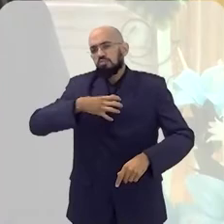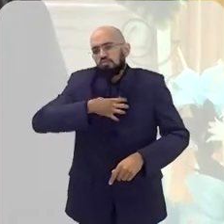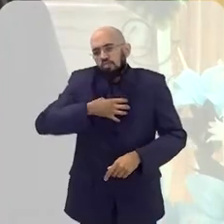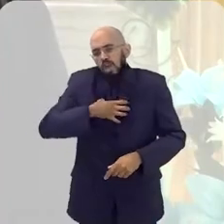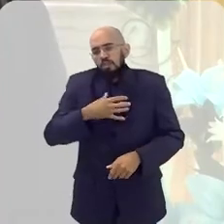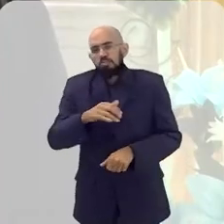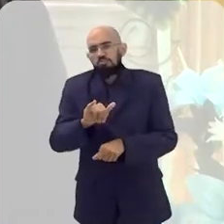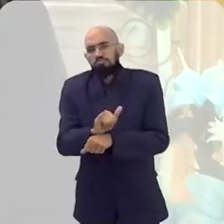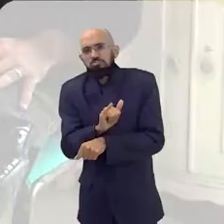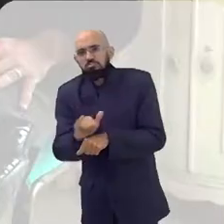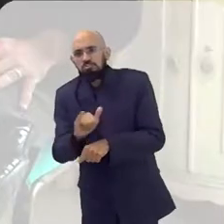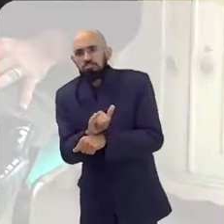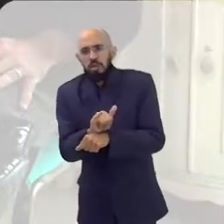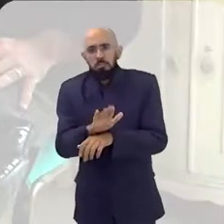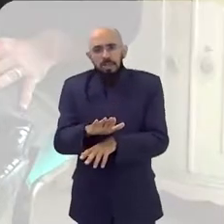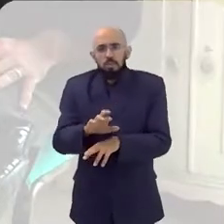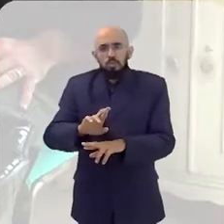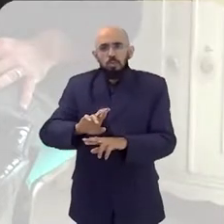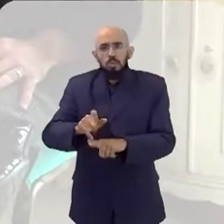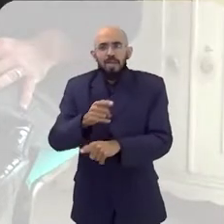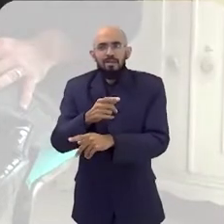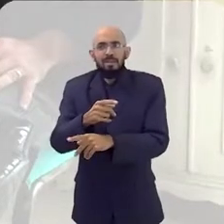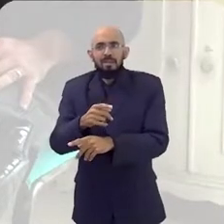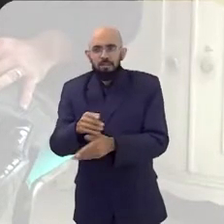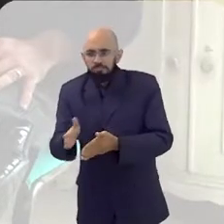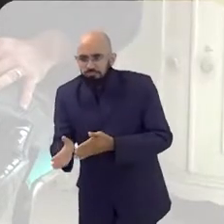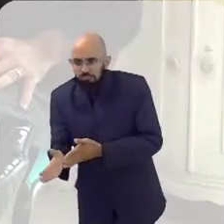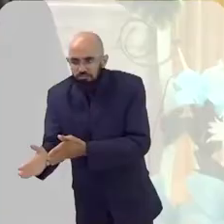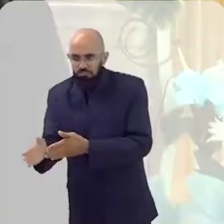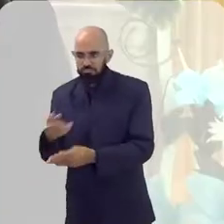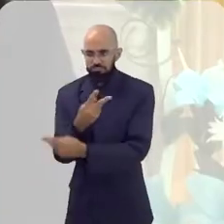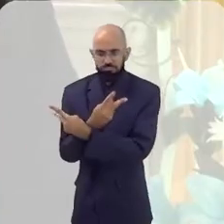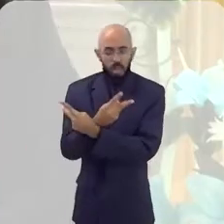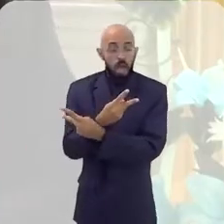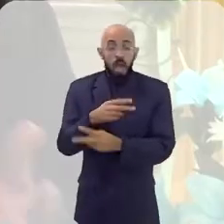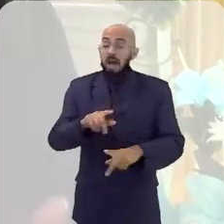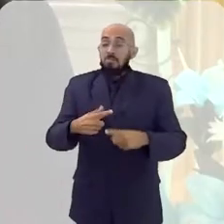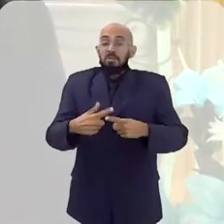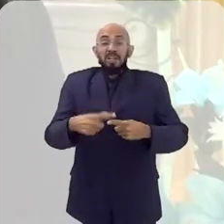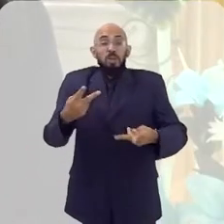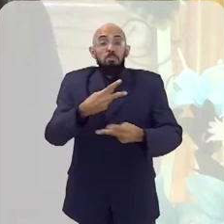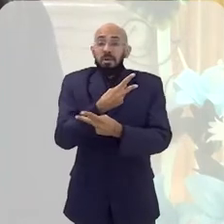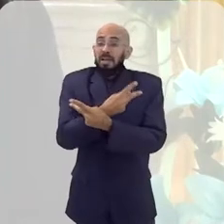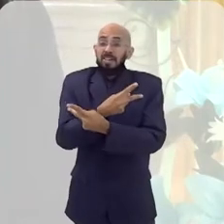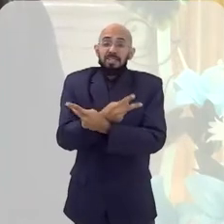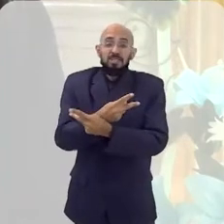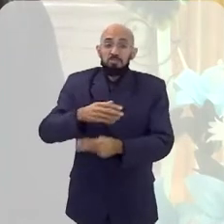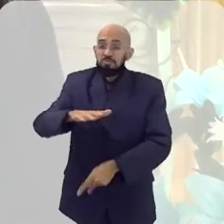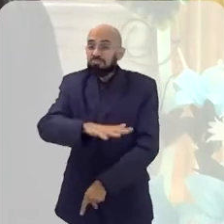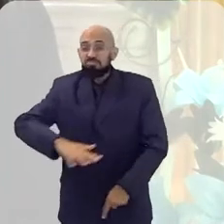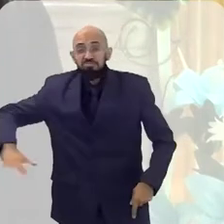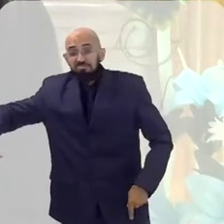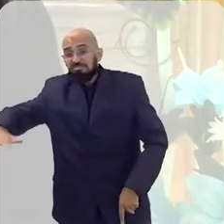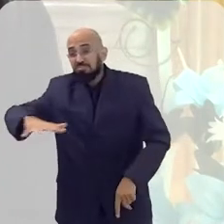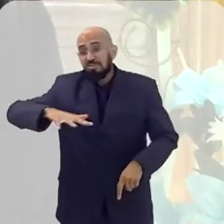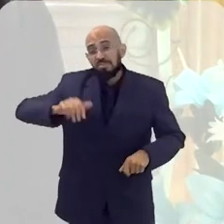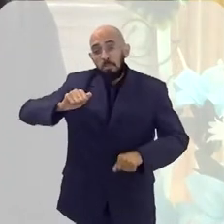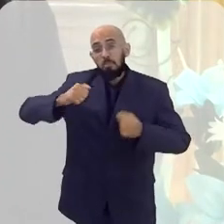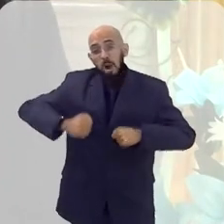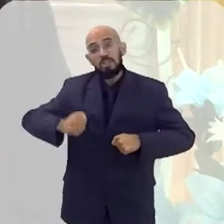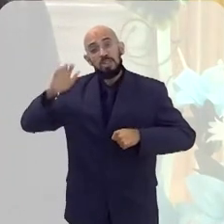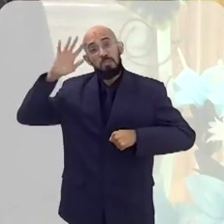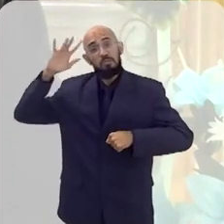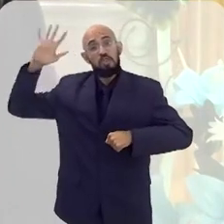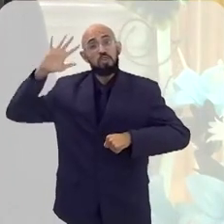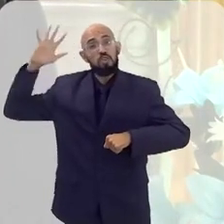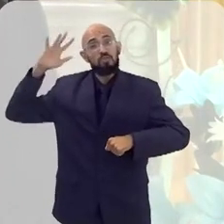paganismo dentro da Wicca. Mas vocês não seguem o paganismo? O paganismo é muito amplo. O paganismo pode ser encarado como